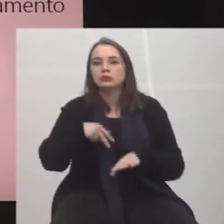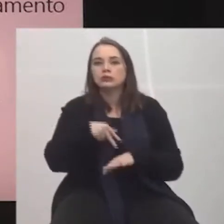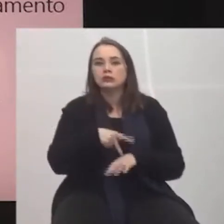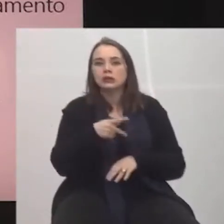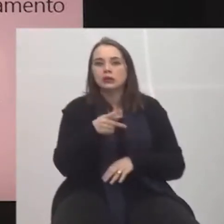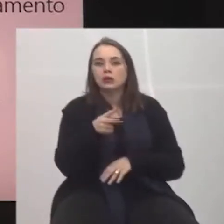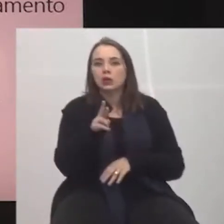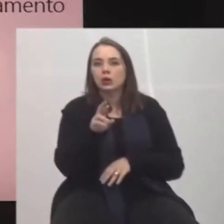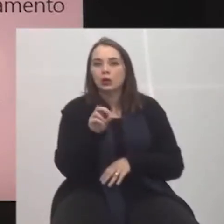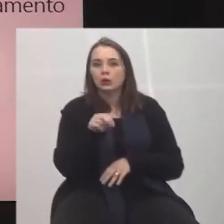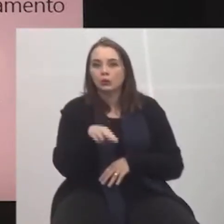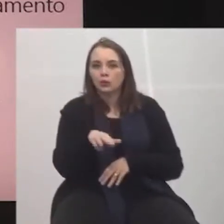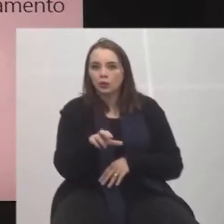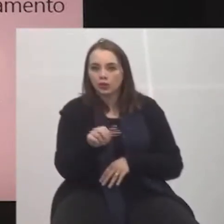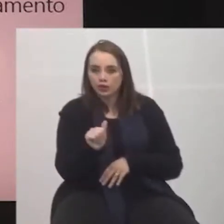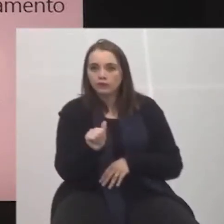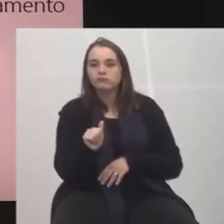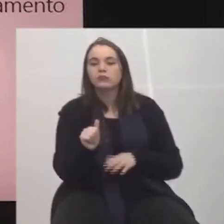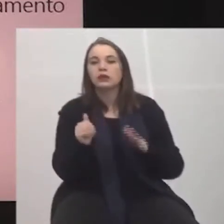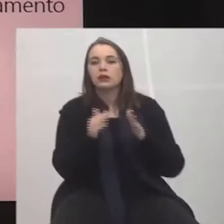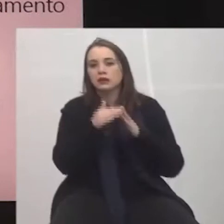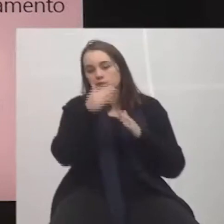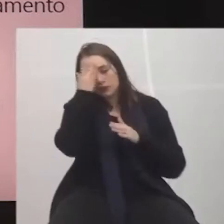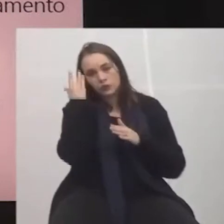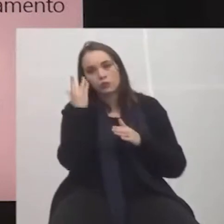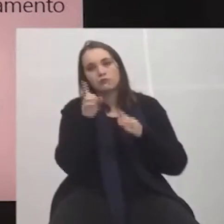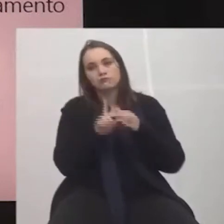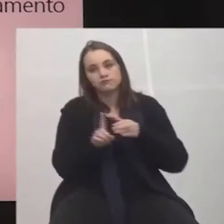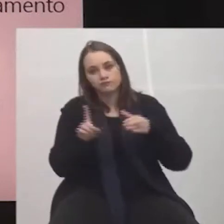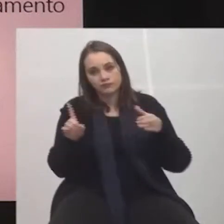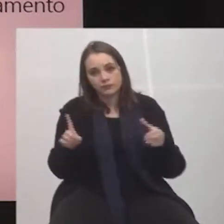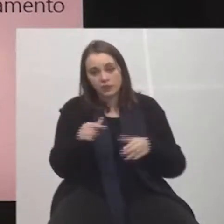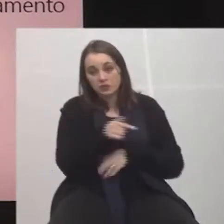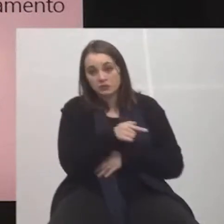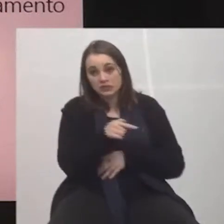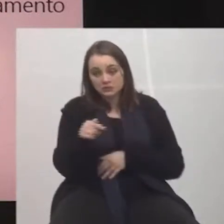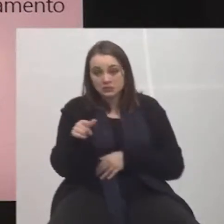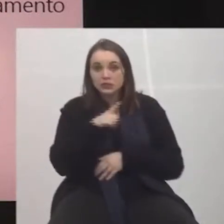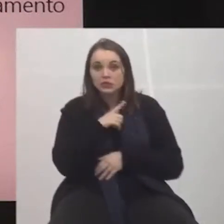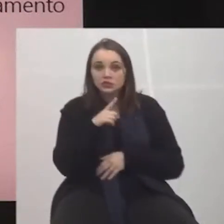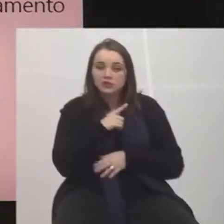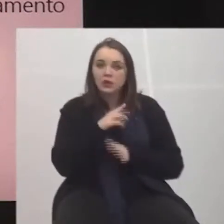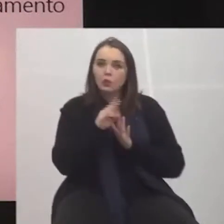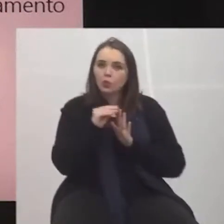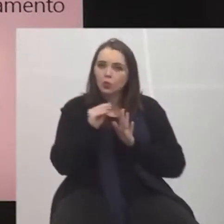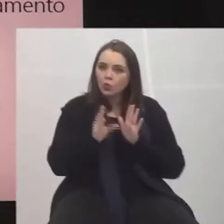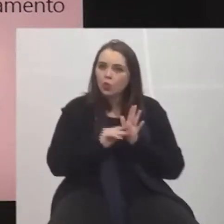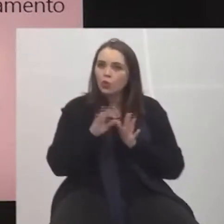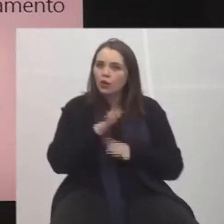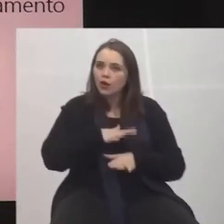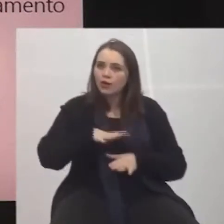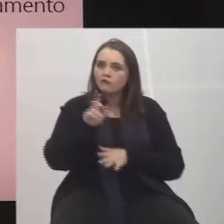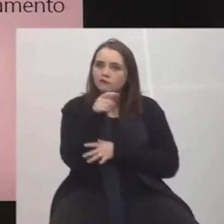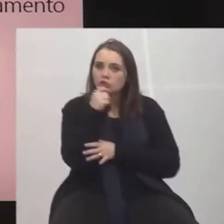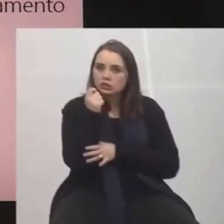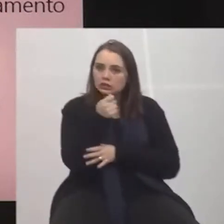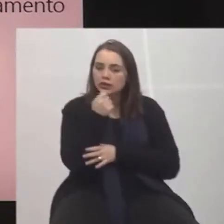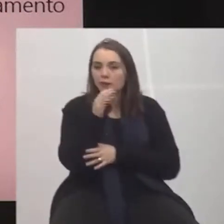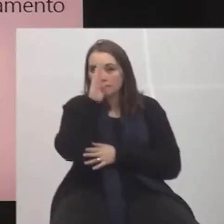para o paciente em isolamento domiciliar. Então, foi uma semana onde teve bastante conteúdo de fisioterapia,